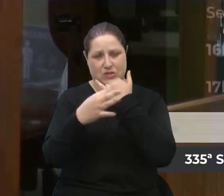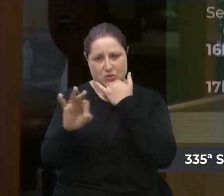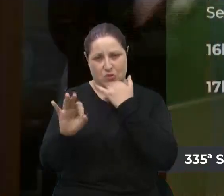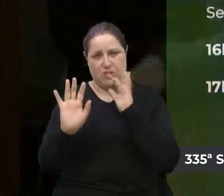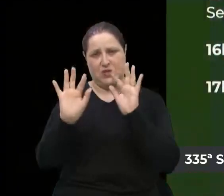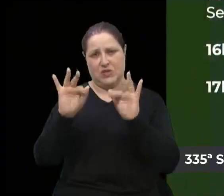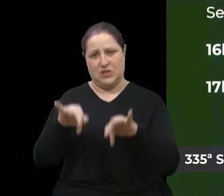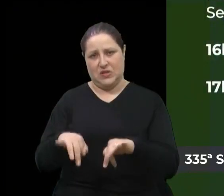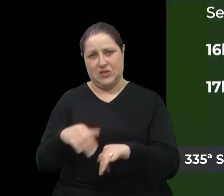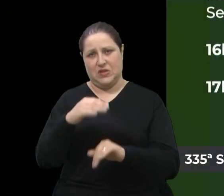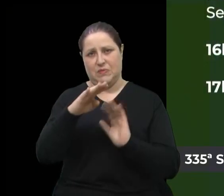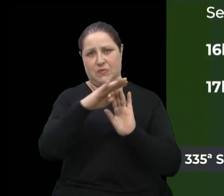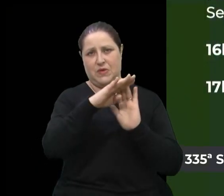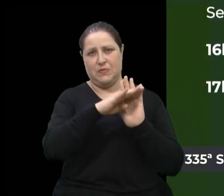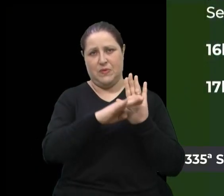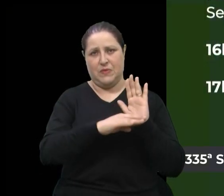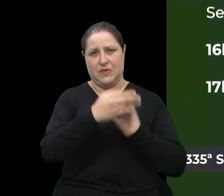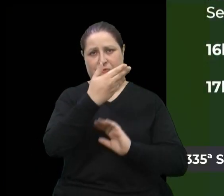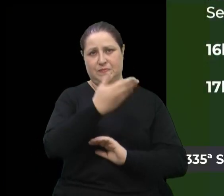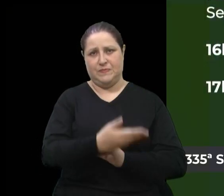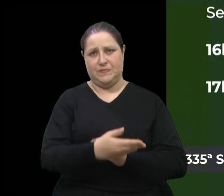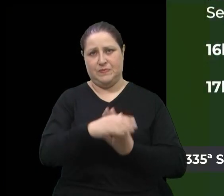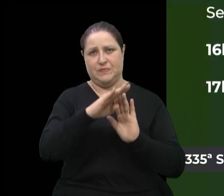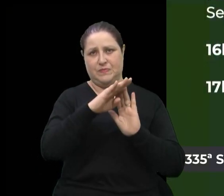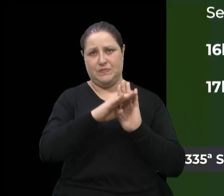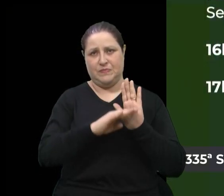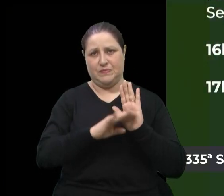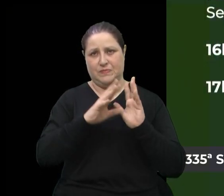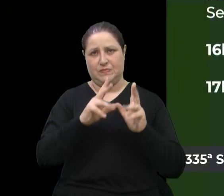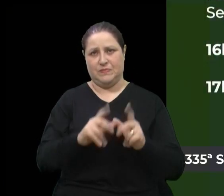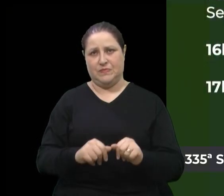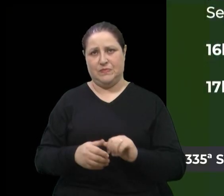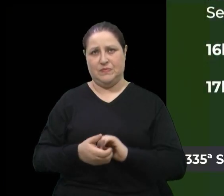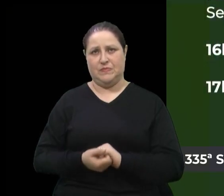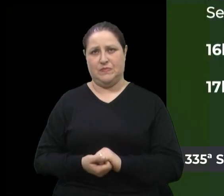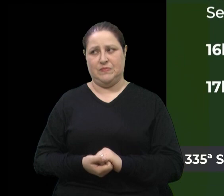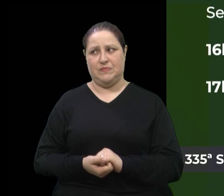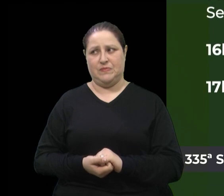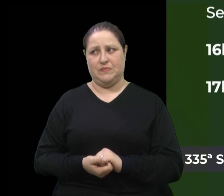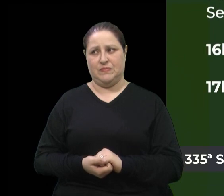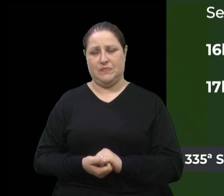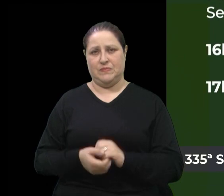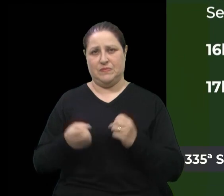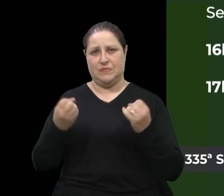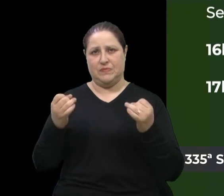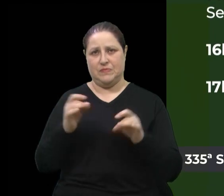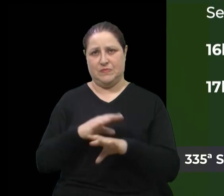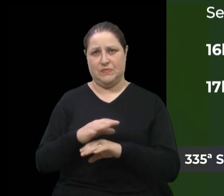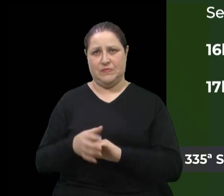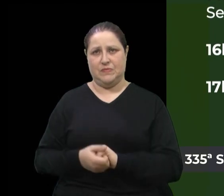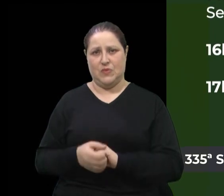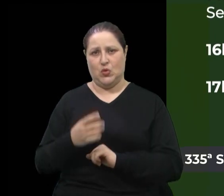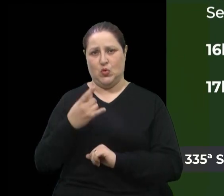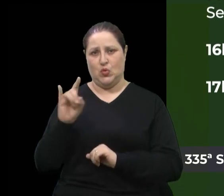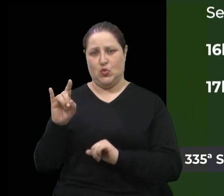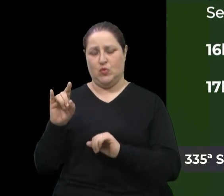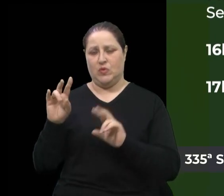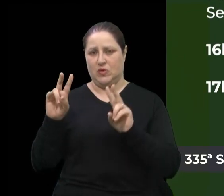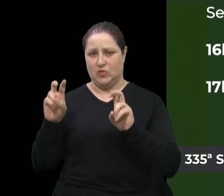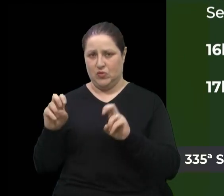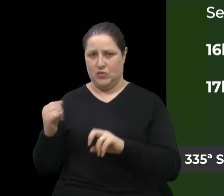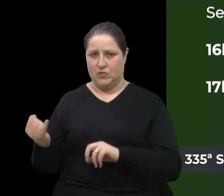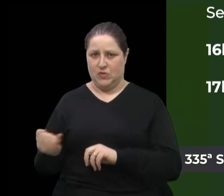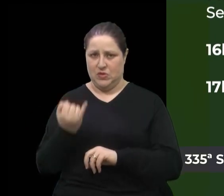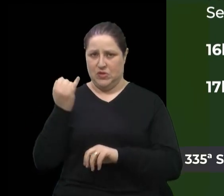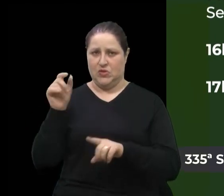que consta ali na tela, a programação da FEB. Dito isso, um último assunto, não menos importante, muito pelo contrário,